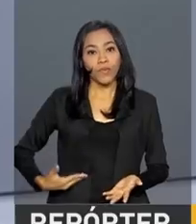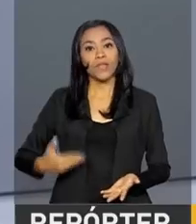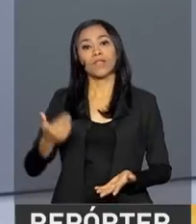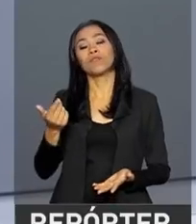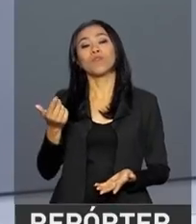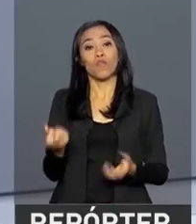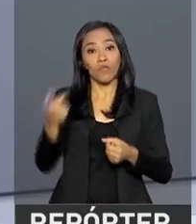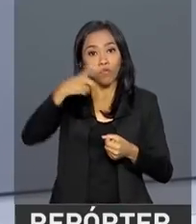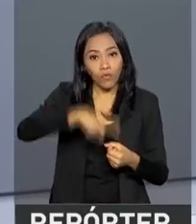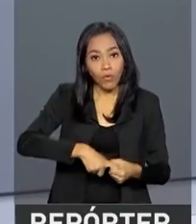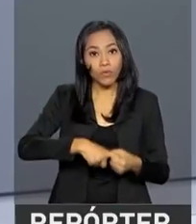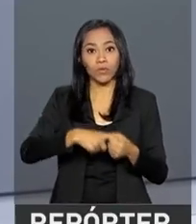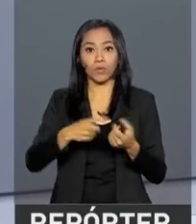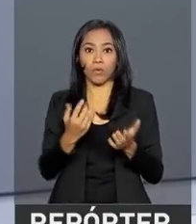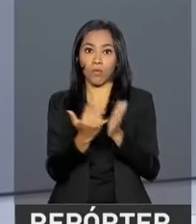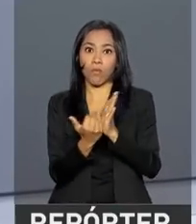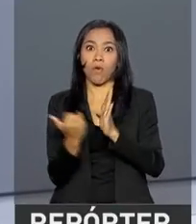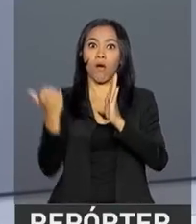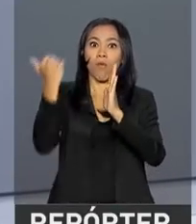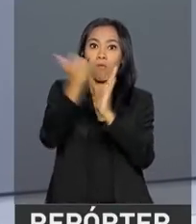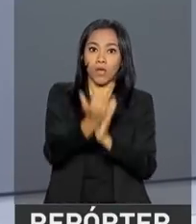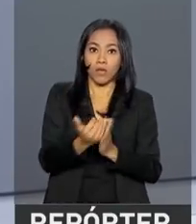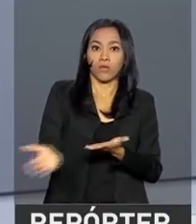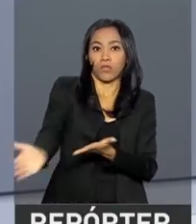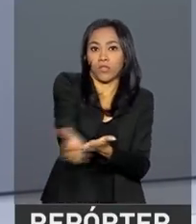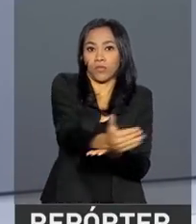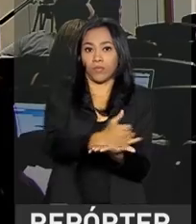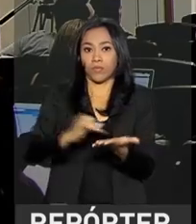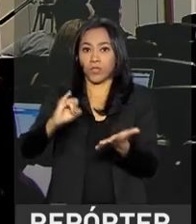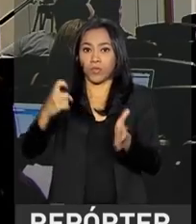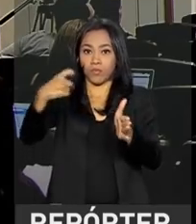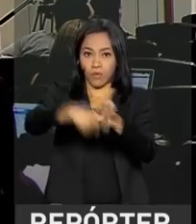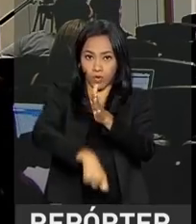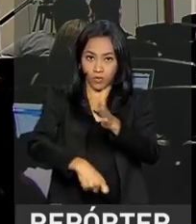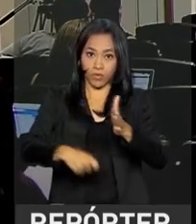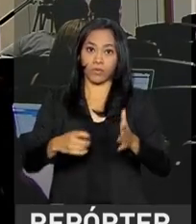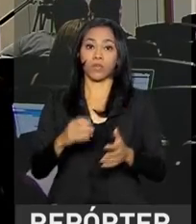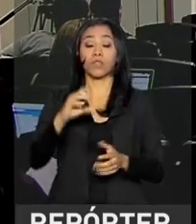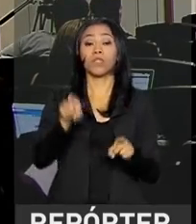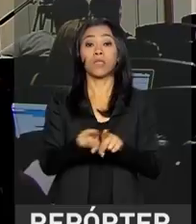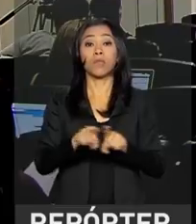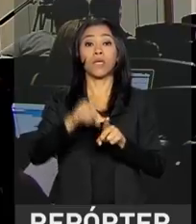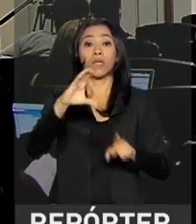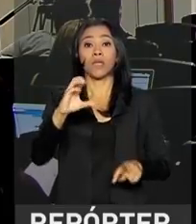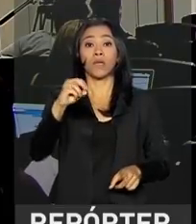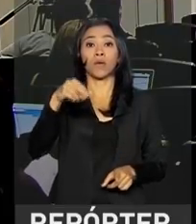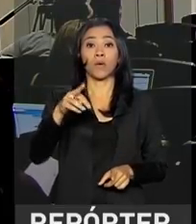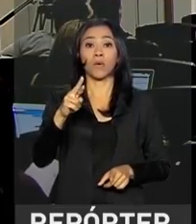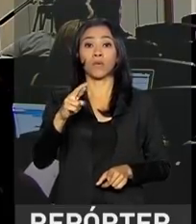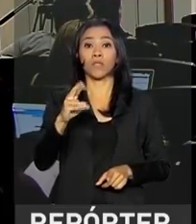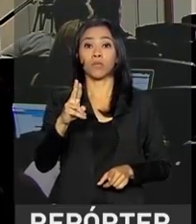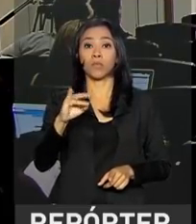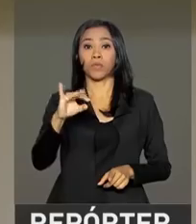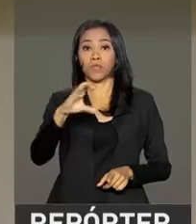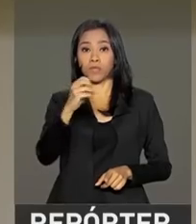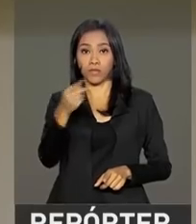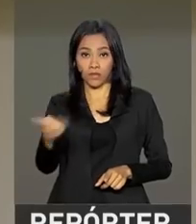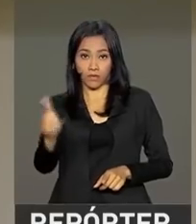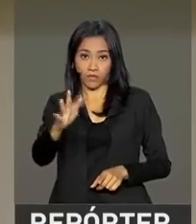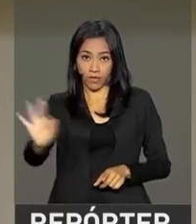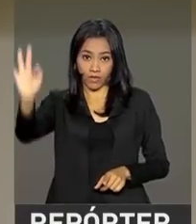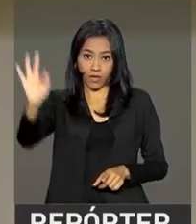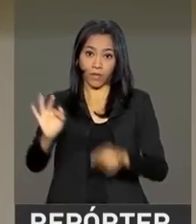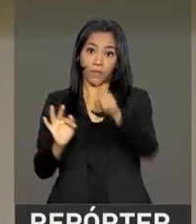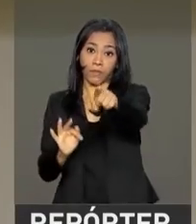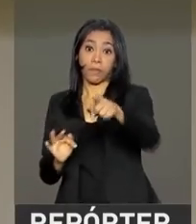de impostos e contribuições federais os resultados positivos na arrecadação de impostos